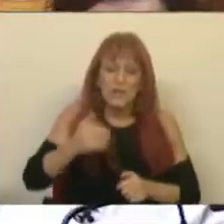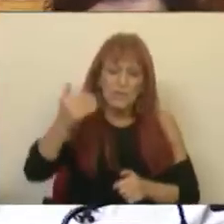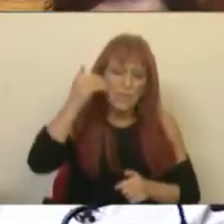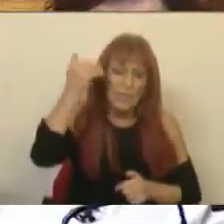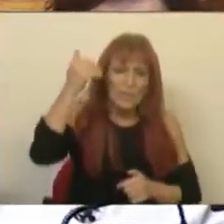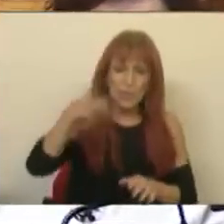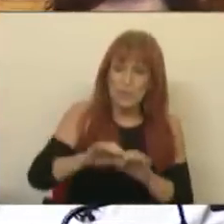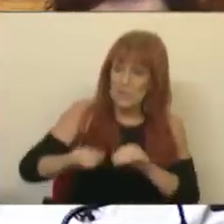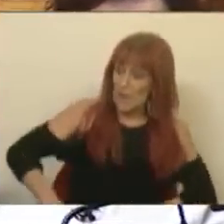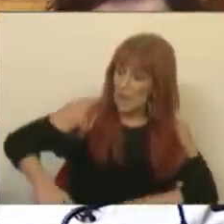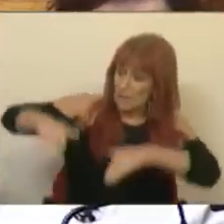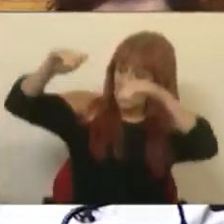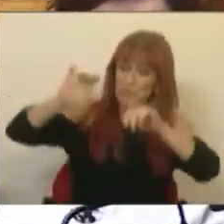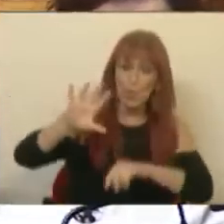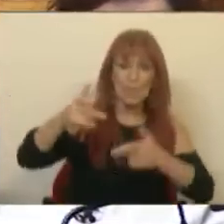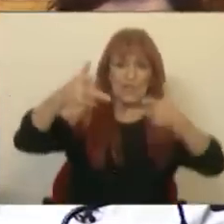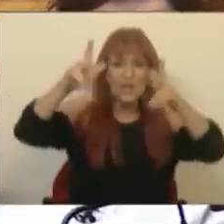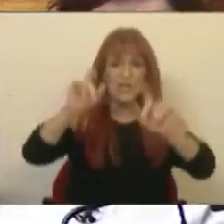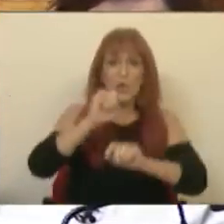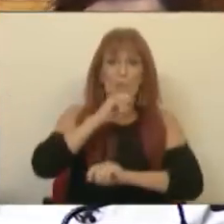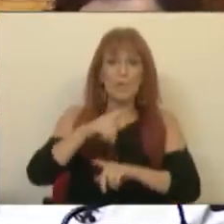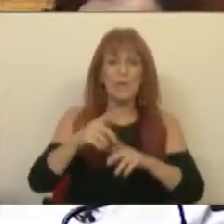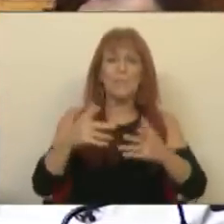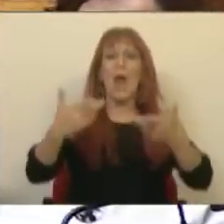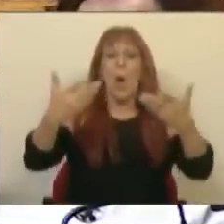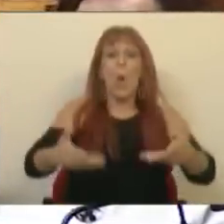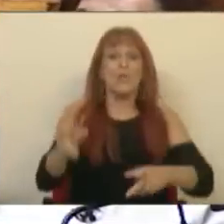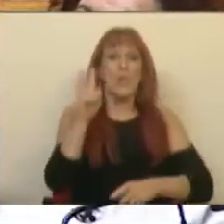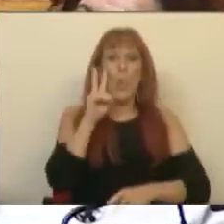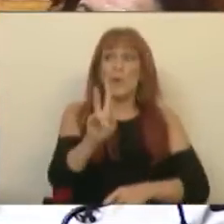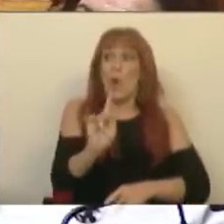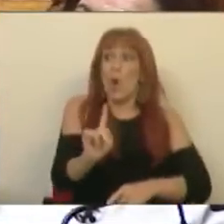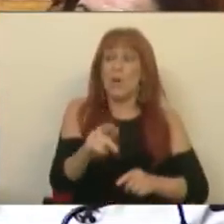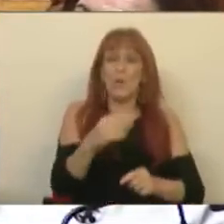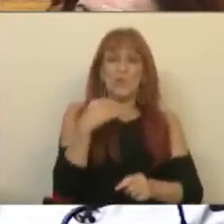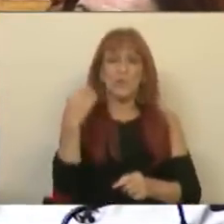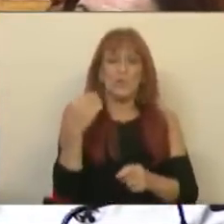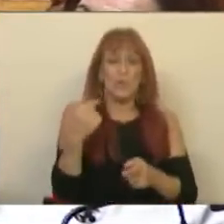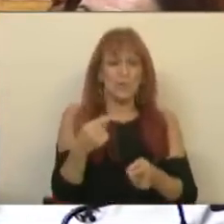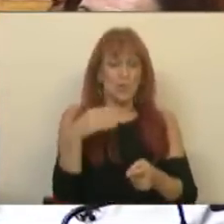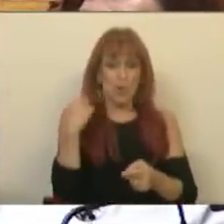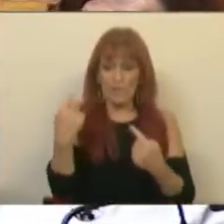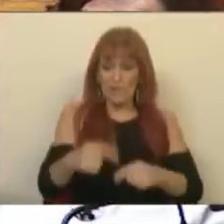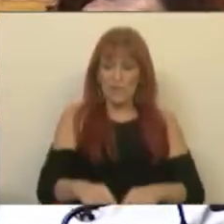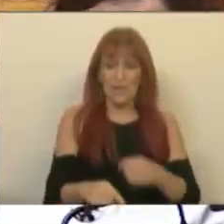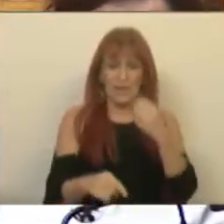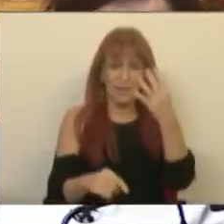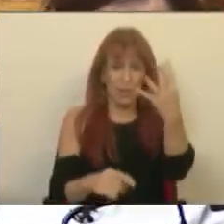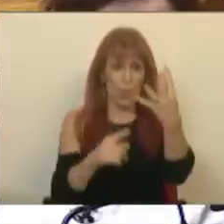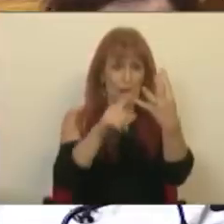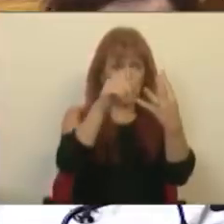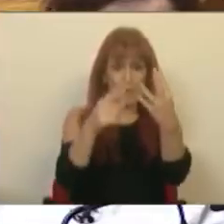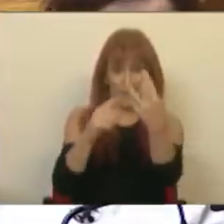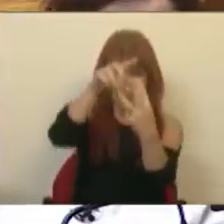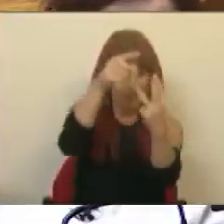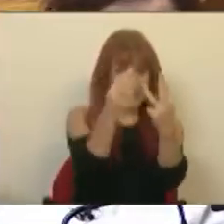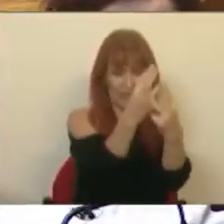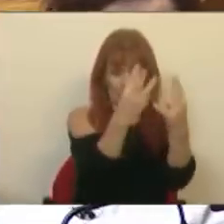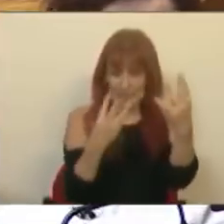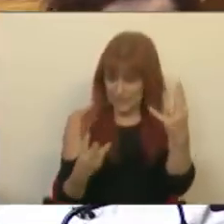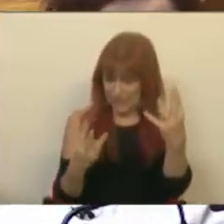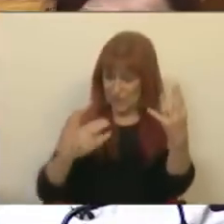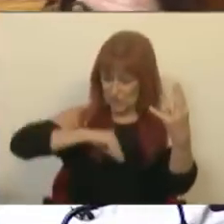como os seus num país livre que tenham a oportunidades mas hoje quando olhamos para aquilo que os jovens enfrentam três em cada cada quatro jovens recebe